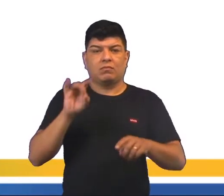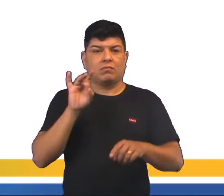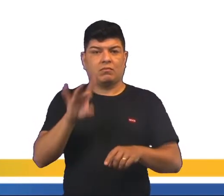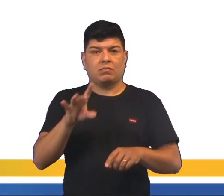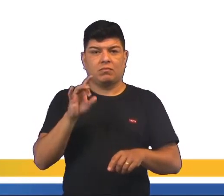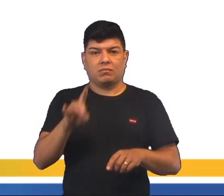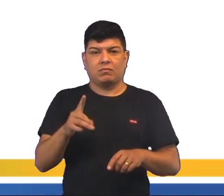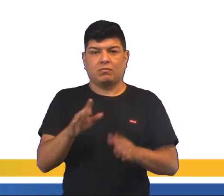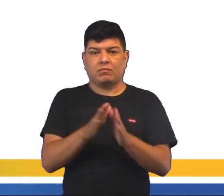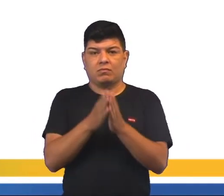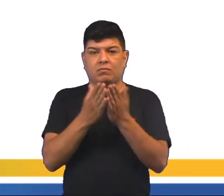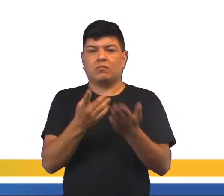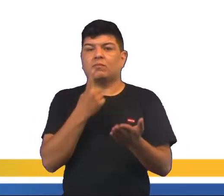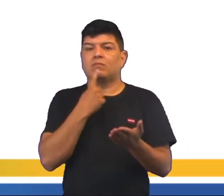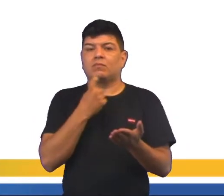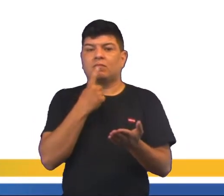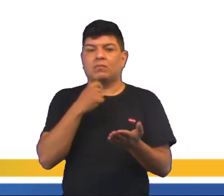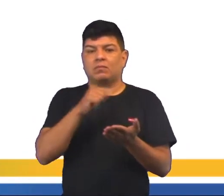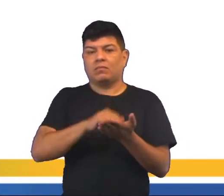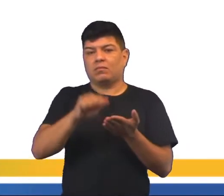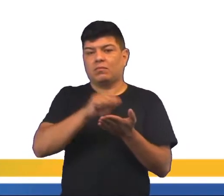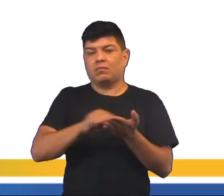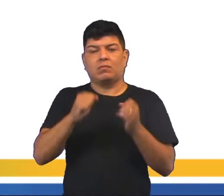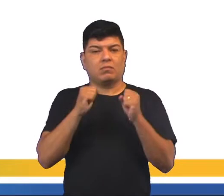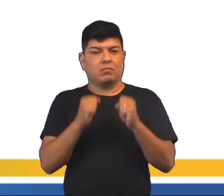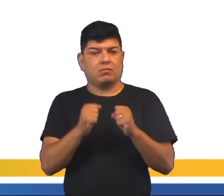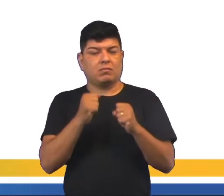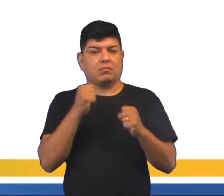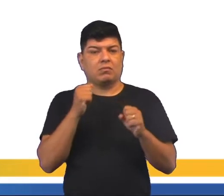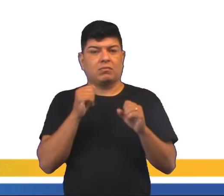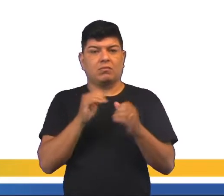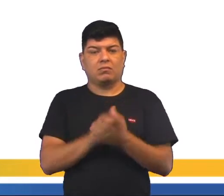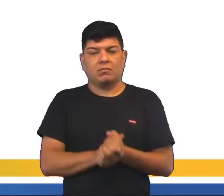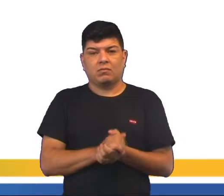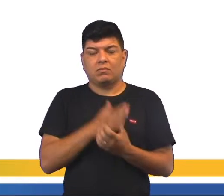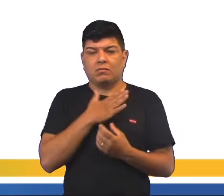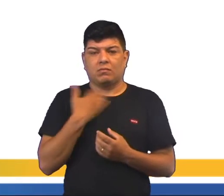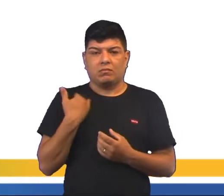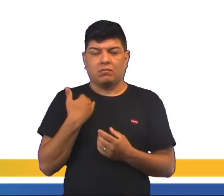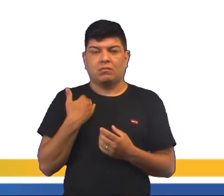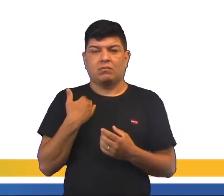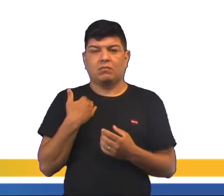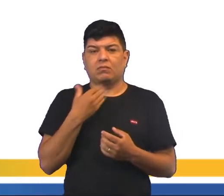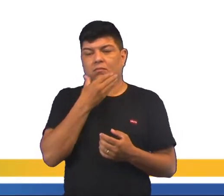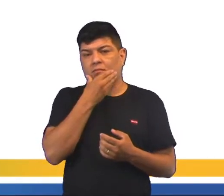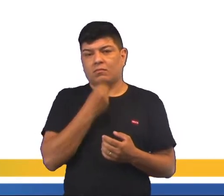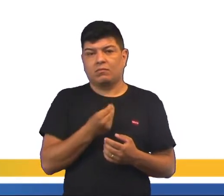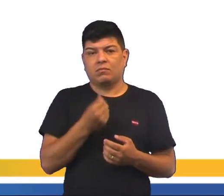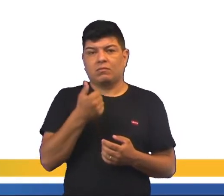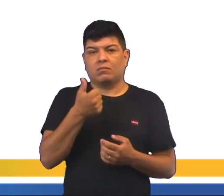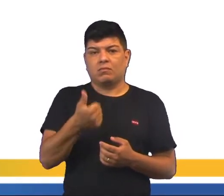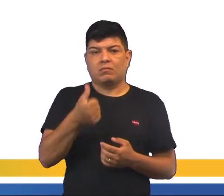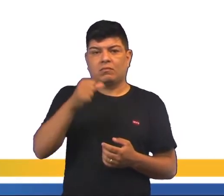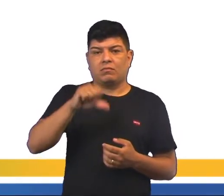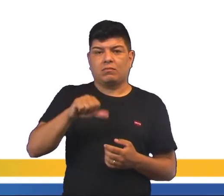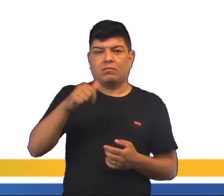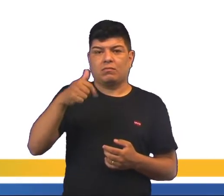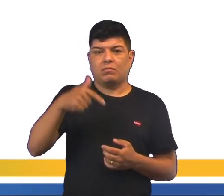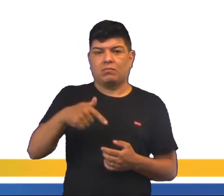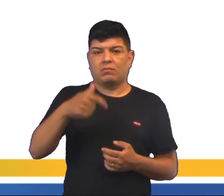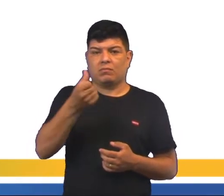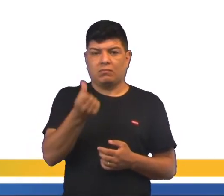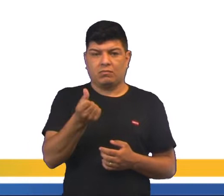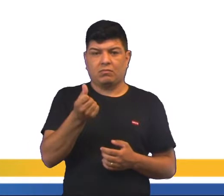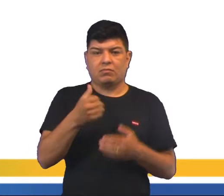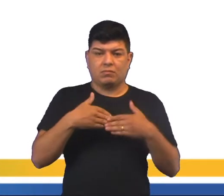Apenas o livro vermelho, né, escrito por Mao Tse-tung, era permitido, né? A morte dele, em 1976, né,